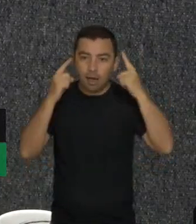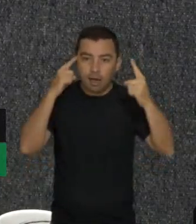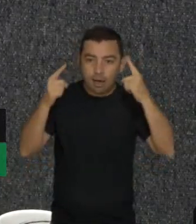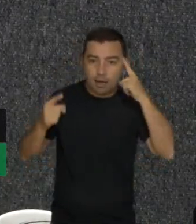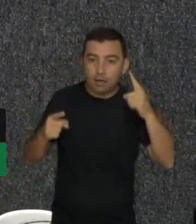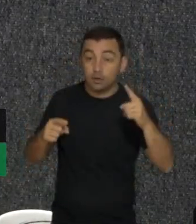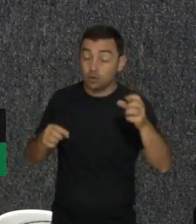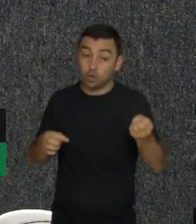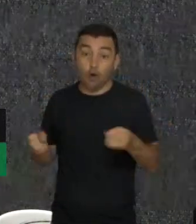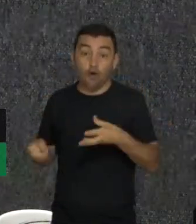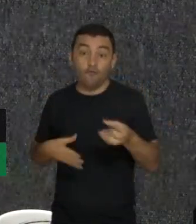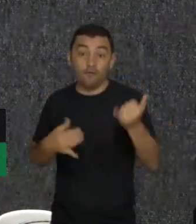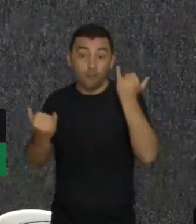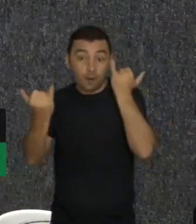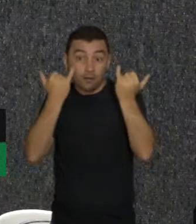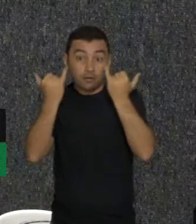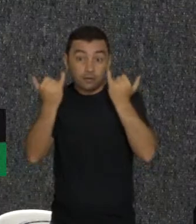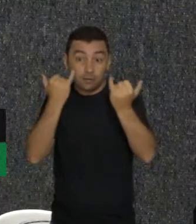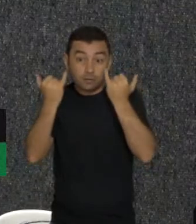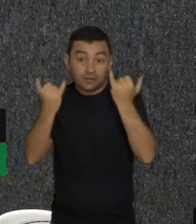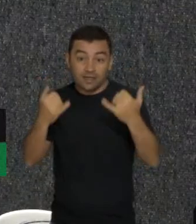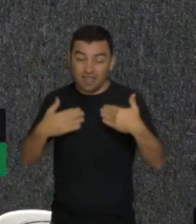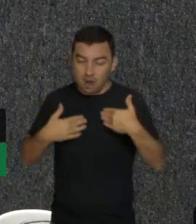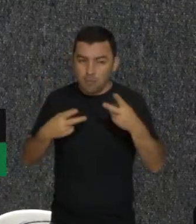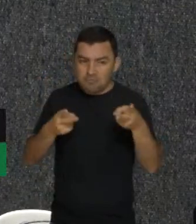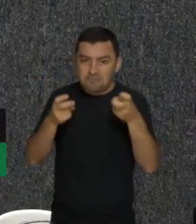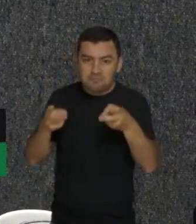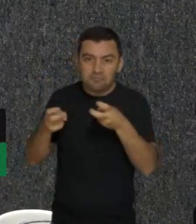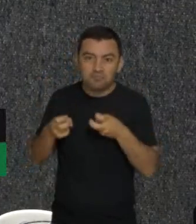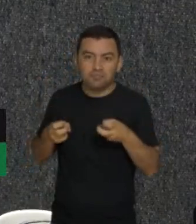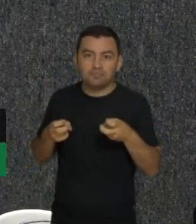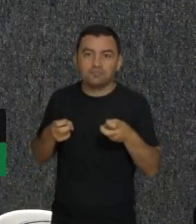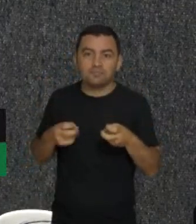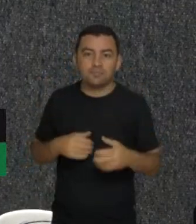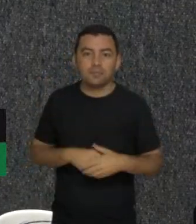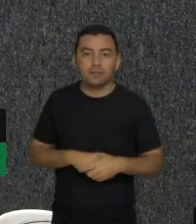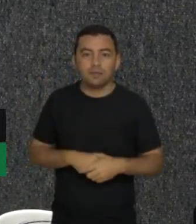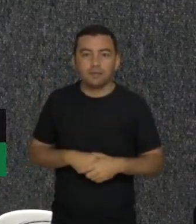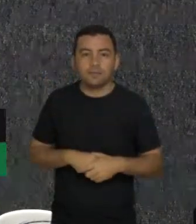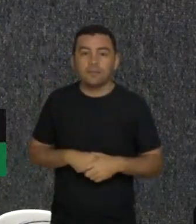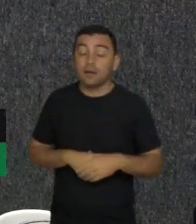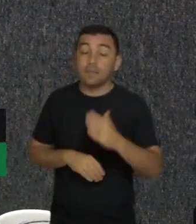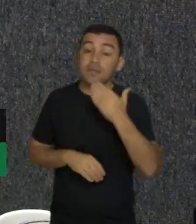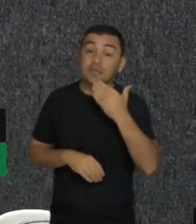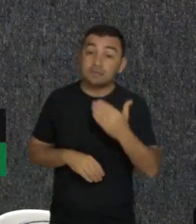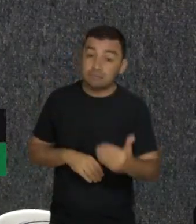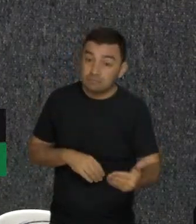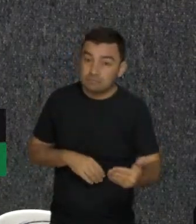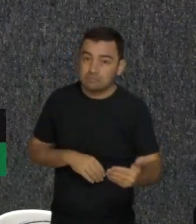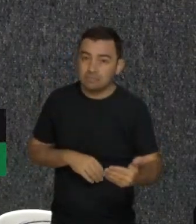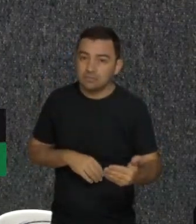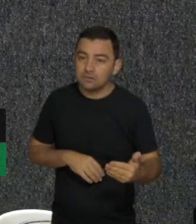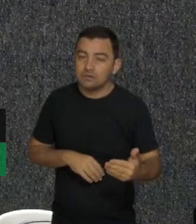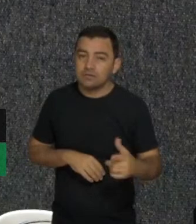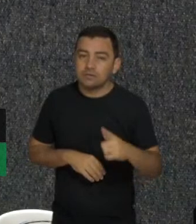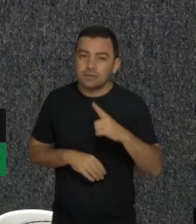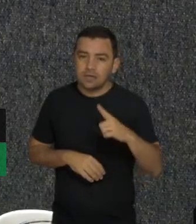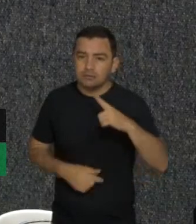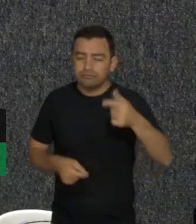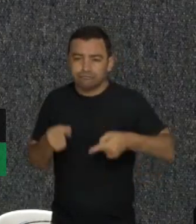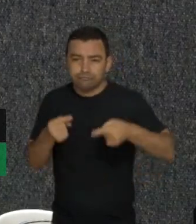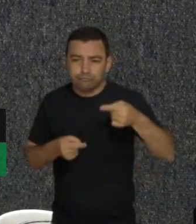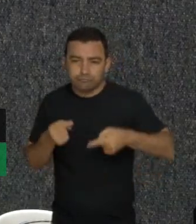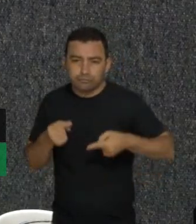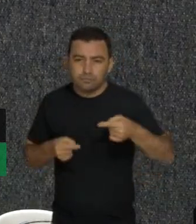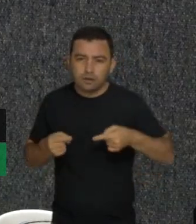novas informações e eu vejo aqui eh várias requerimentos né Eh para debater para